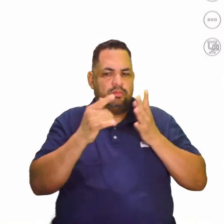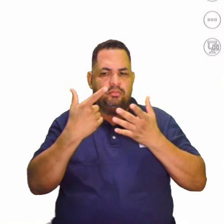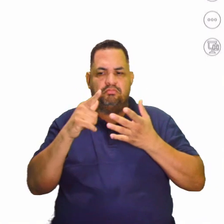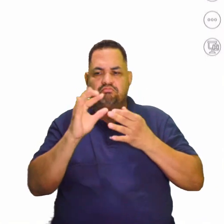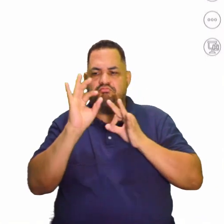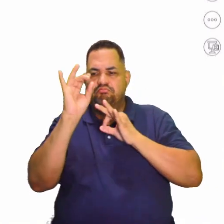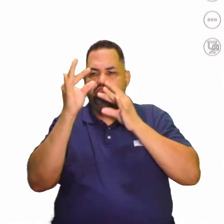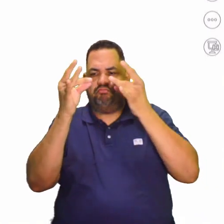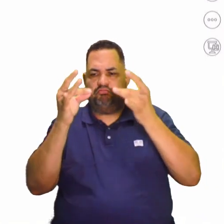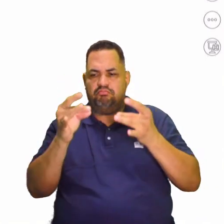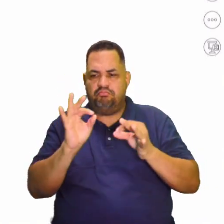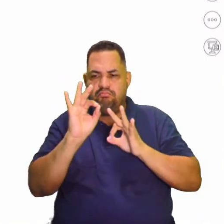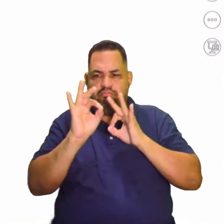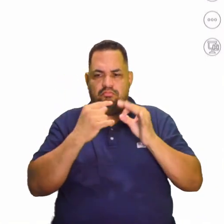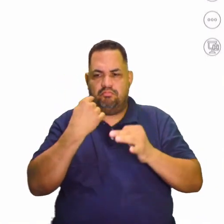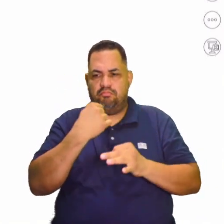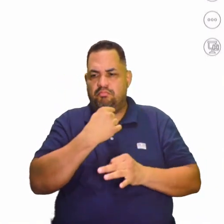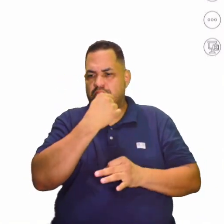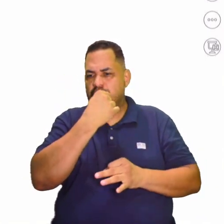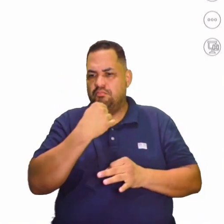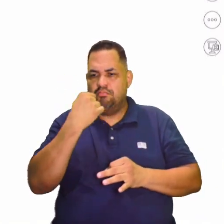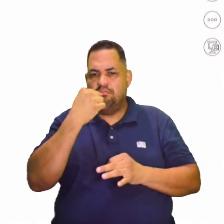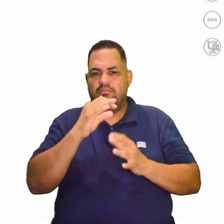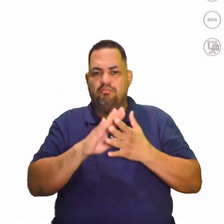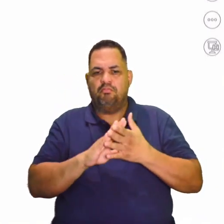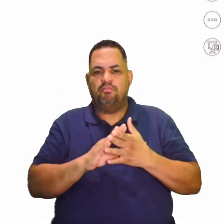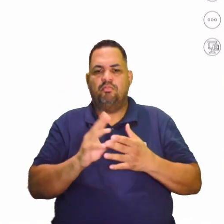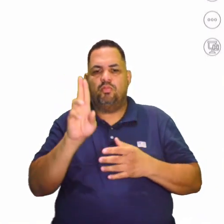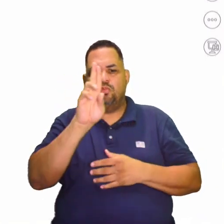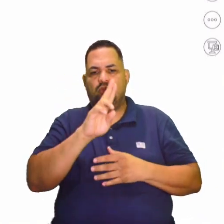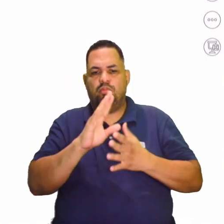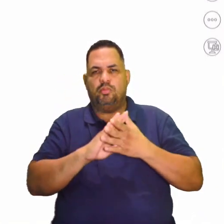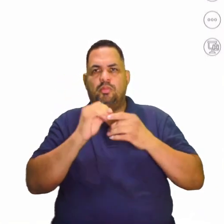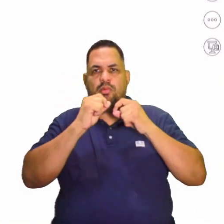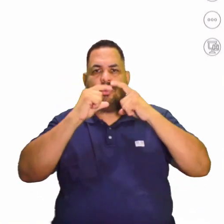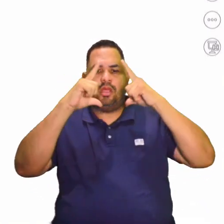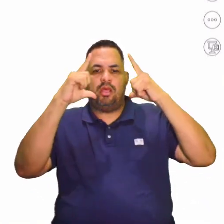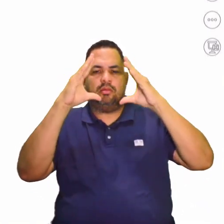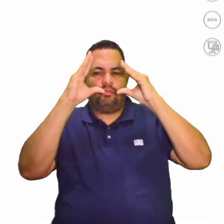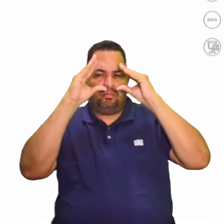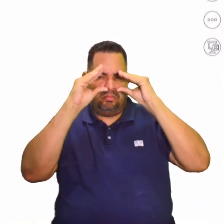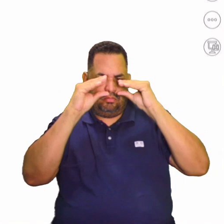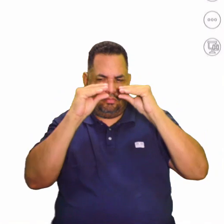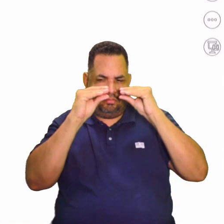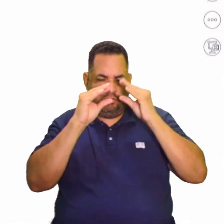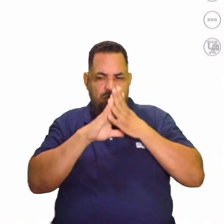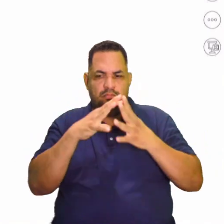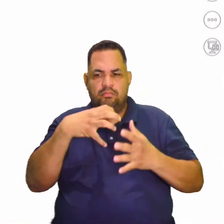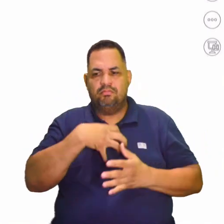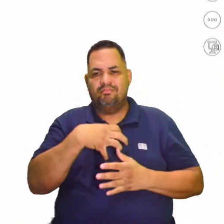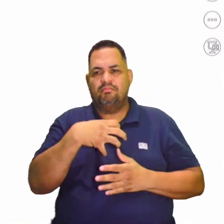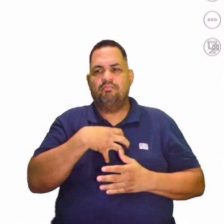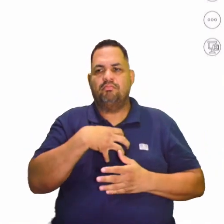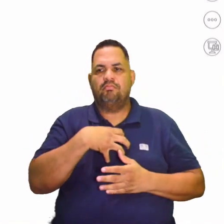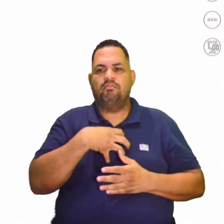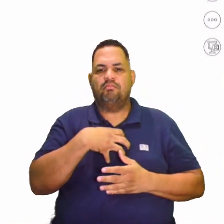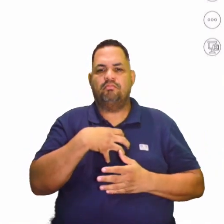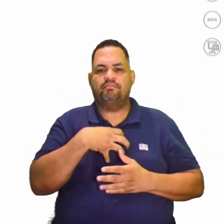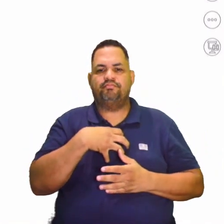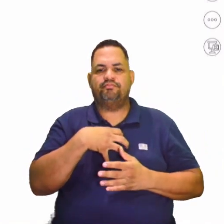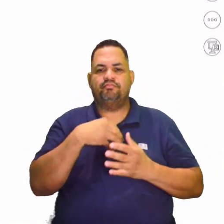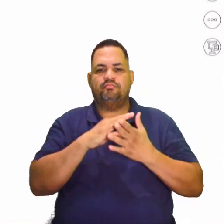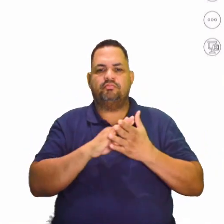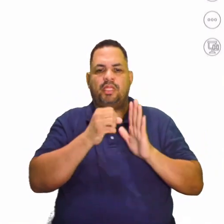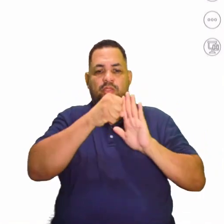detalhe das linhas, das formas. E o uso do claro e escuro, que dá a sensação, então,